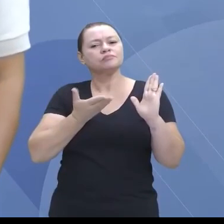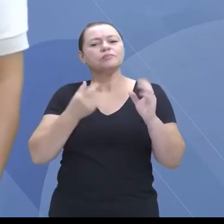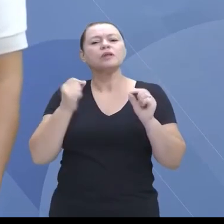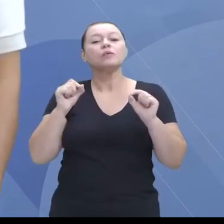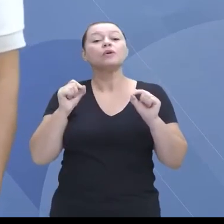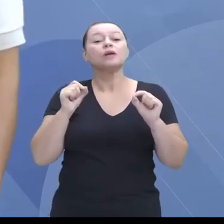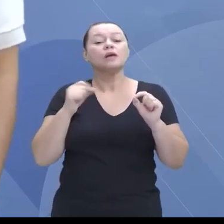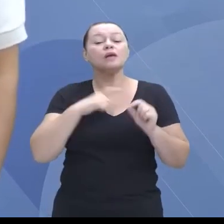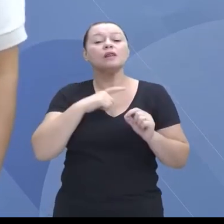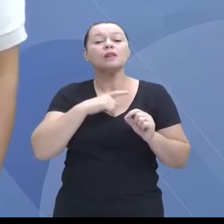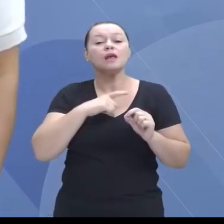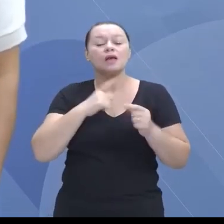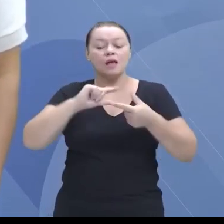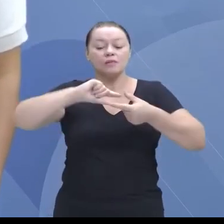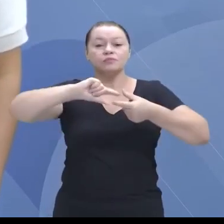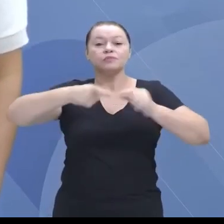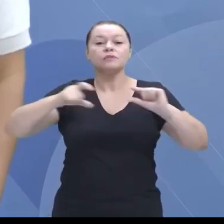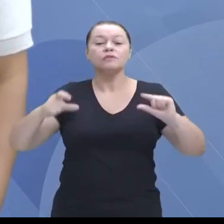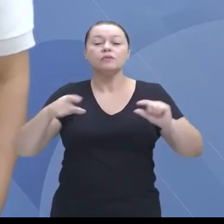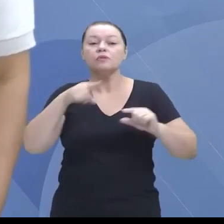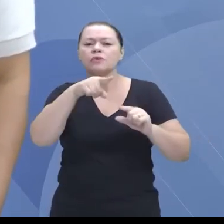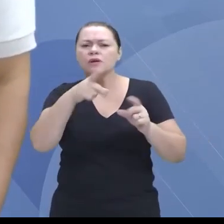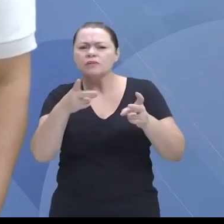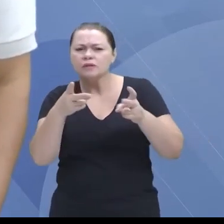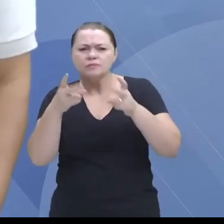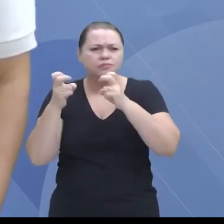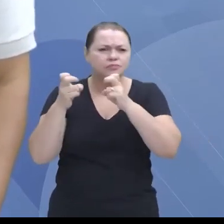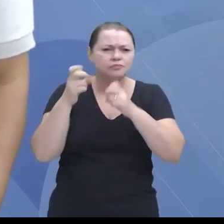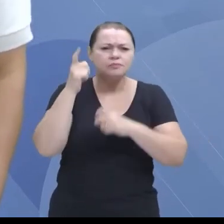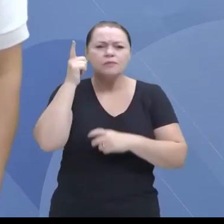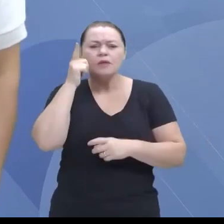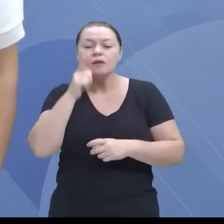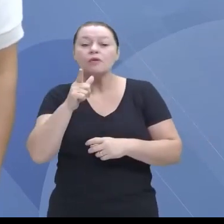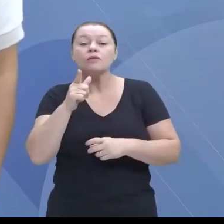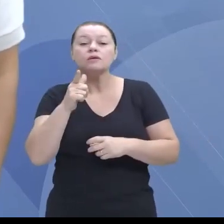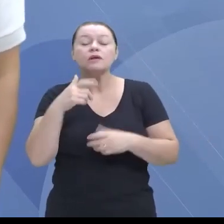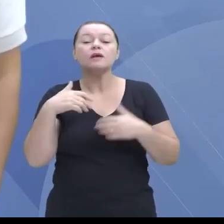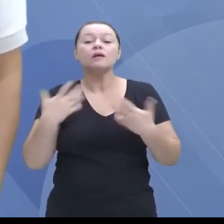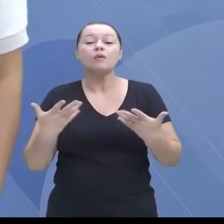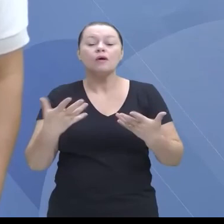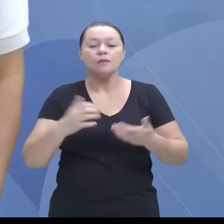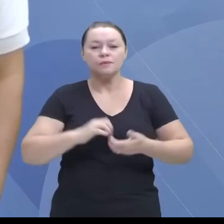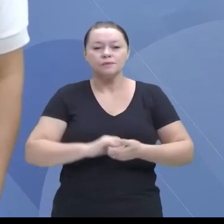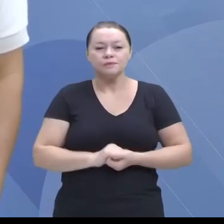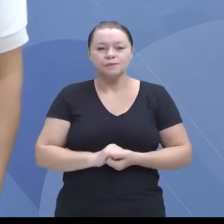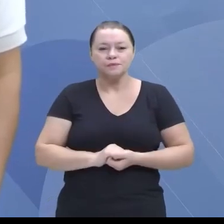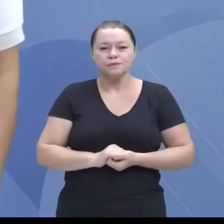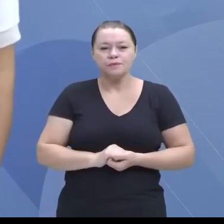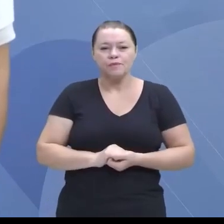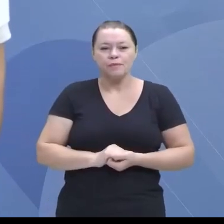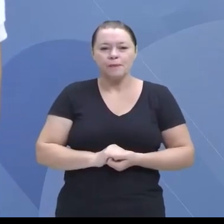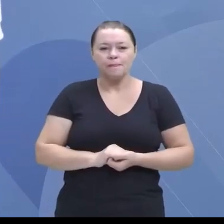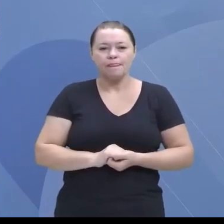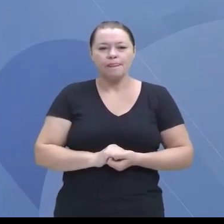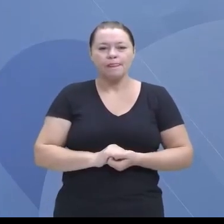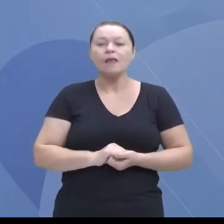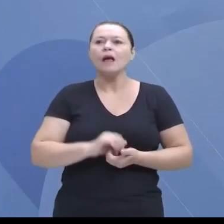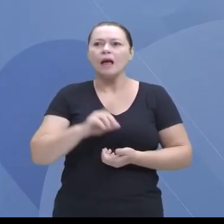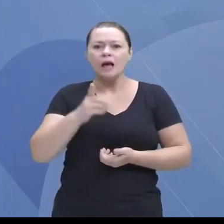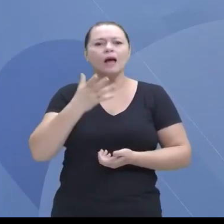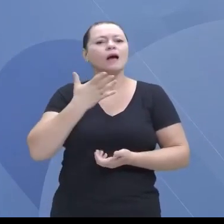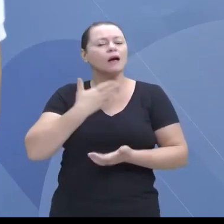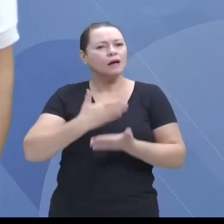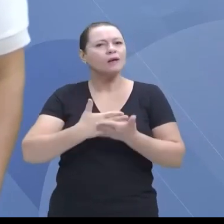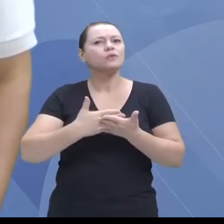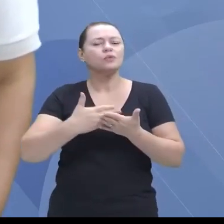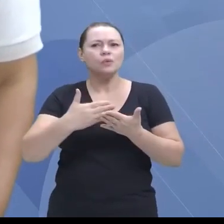Quais as figuras que vocês conseguem identificar neste quadro? E já estou começando a